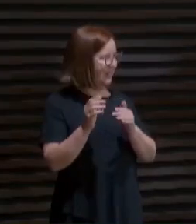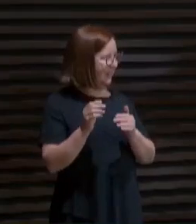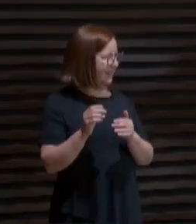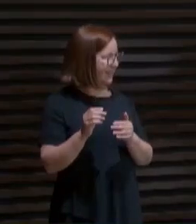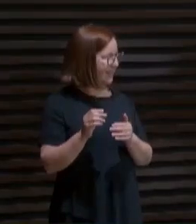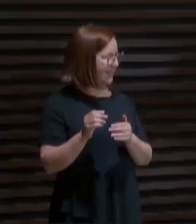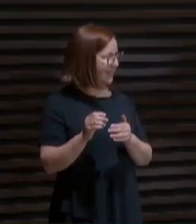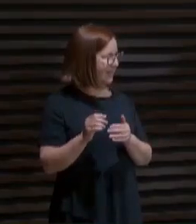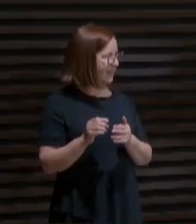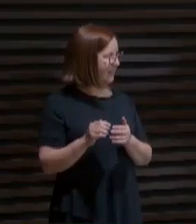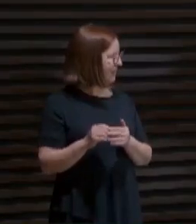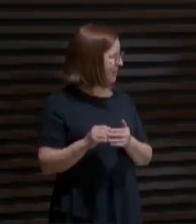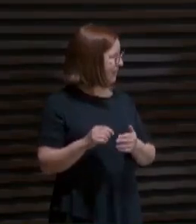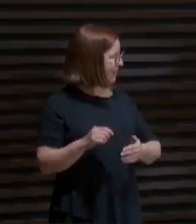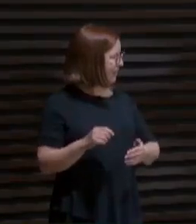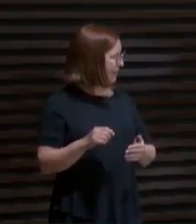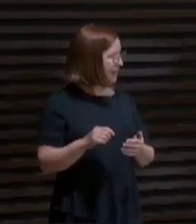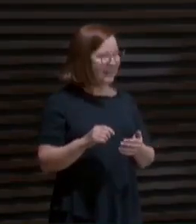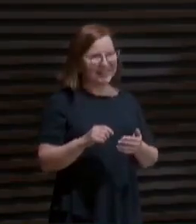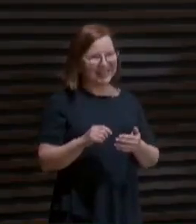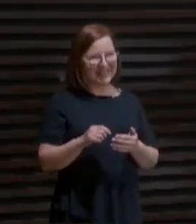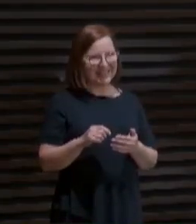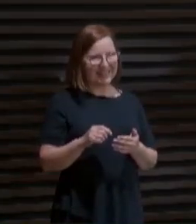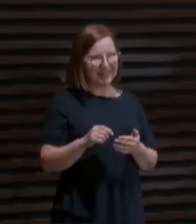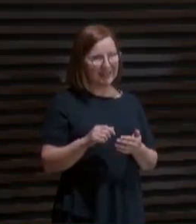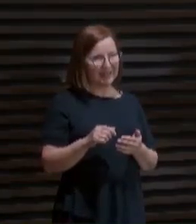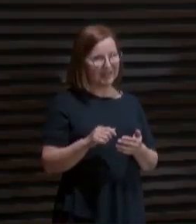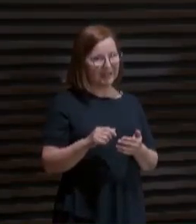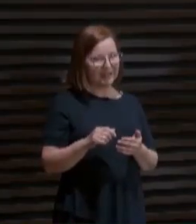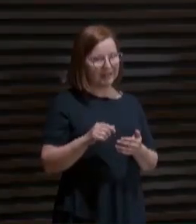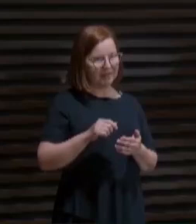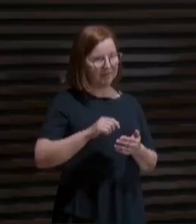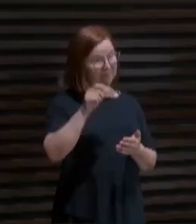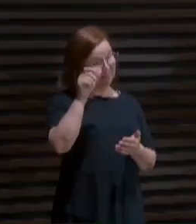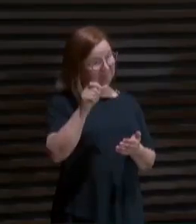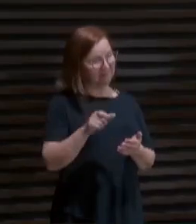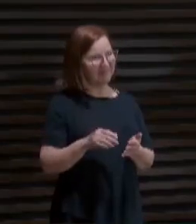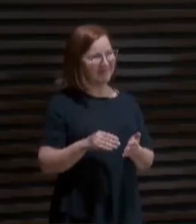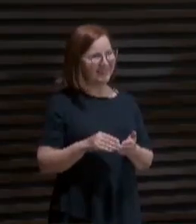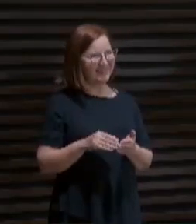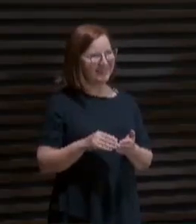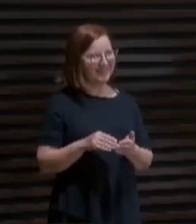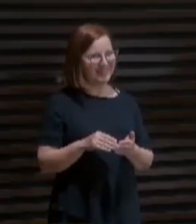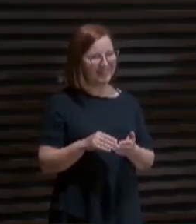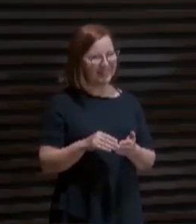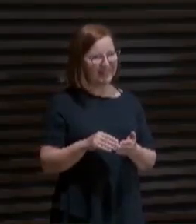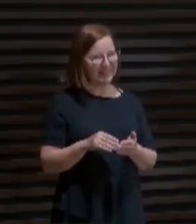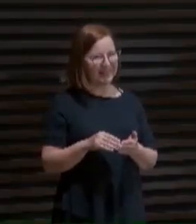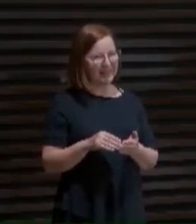errado? Ele estava localizado. Ele também